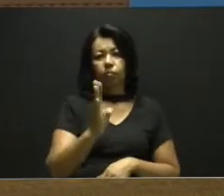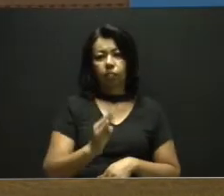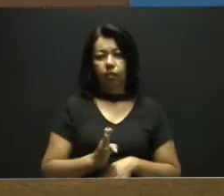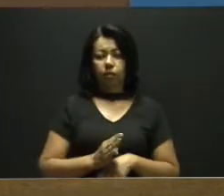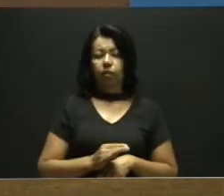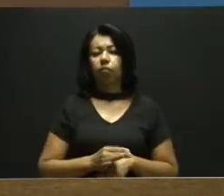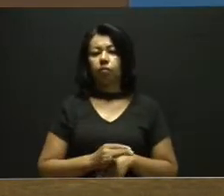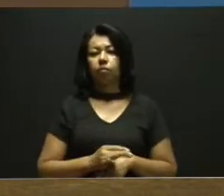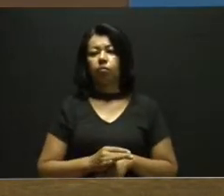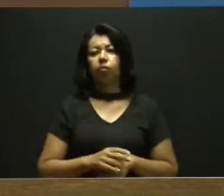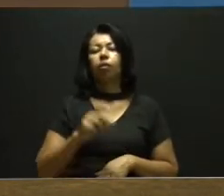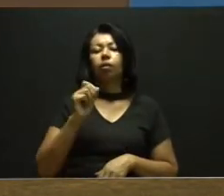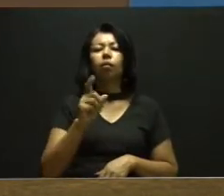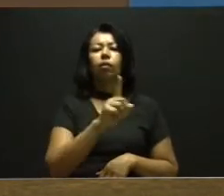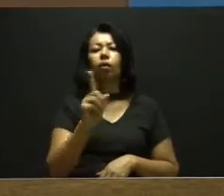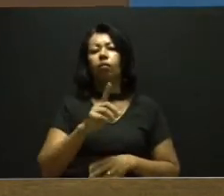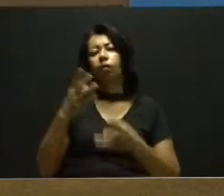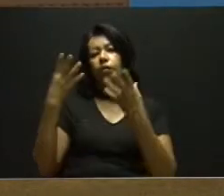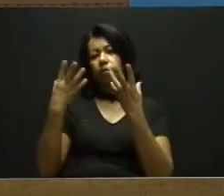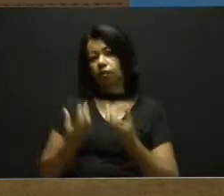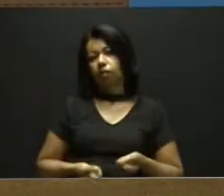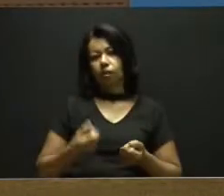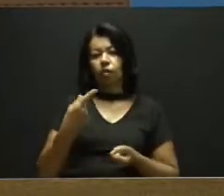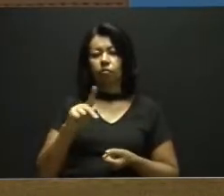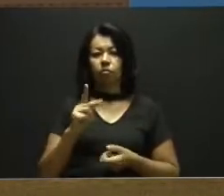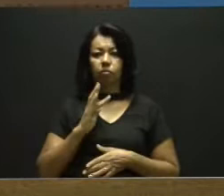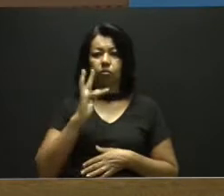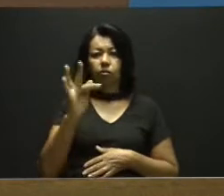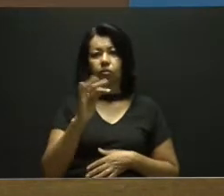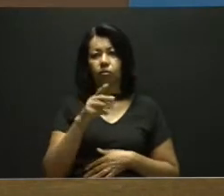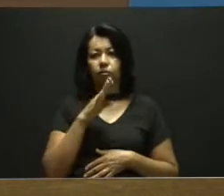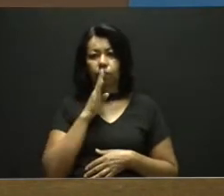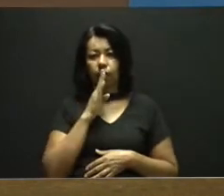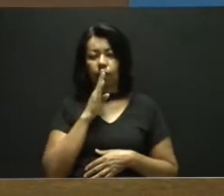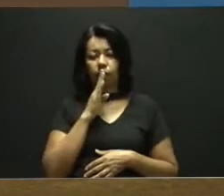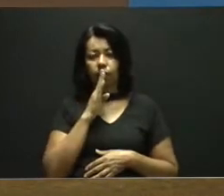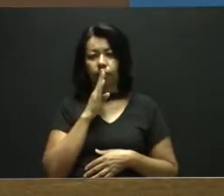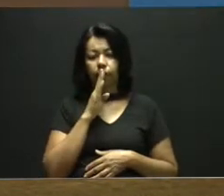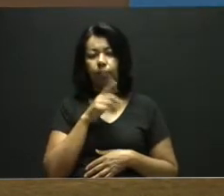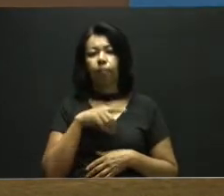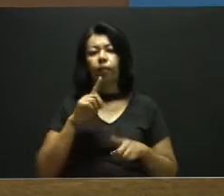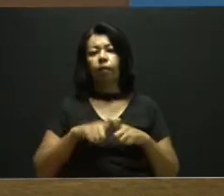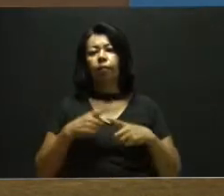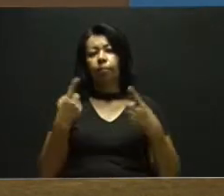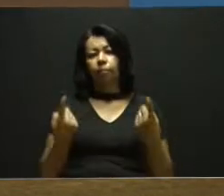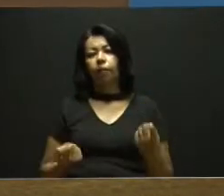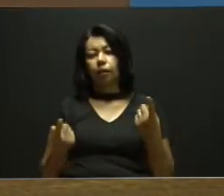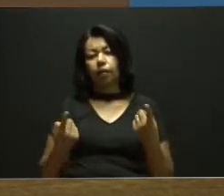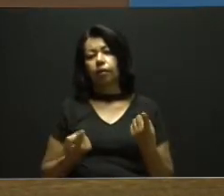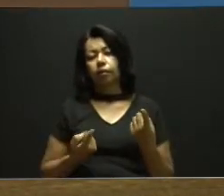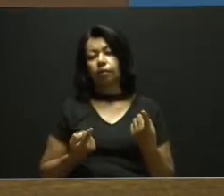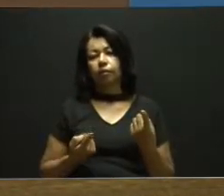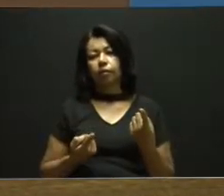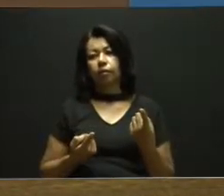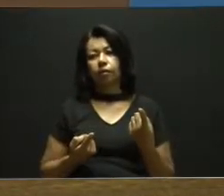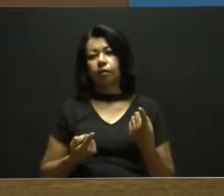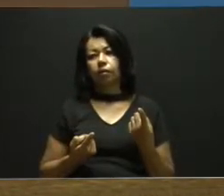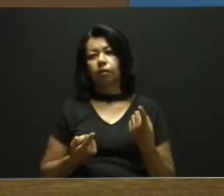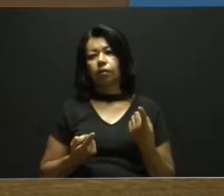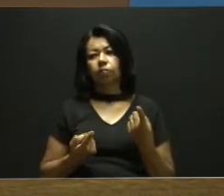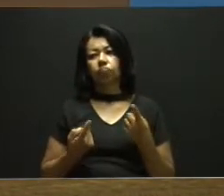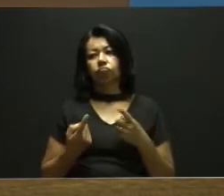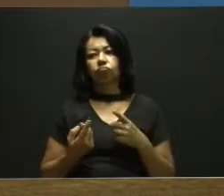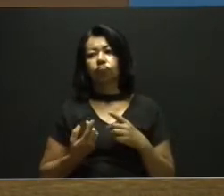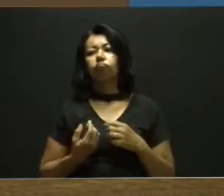e que não aceitarão seus destinos calados mas rebelaram se contra a